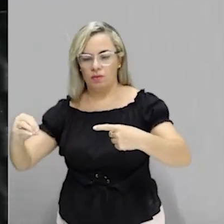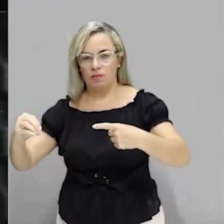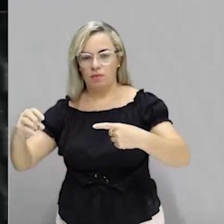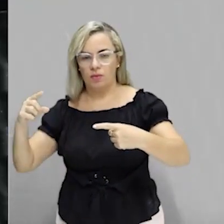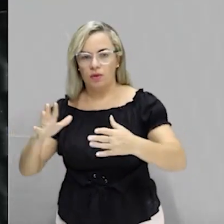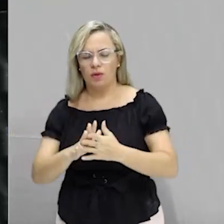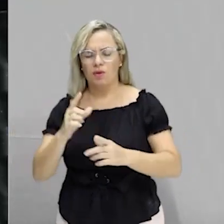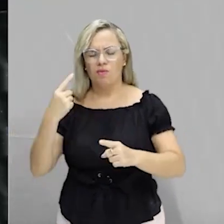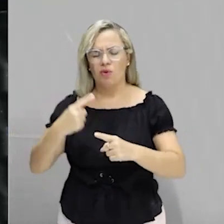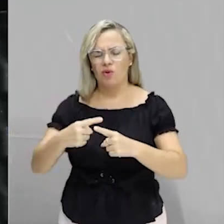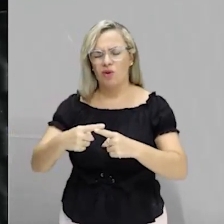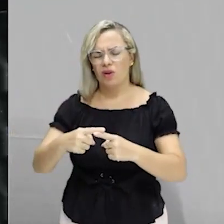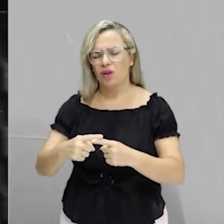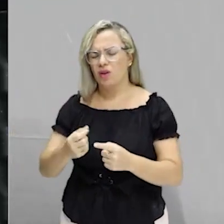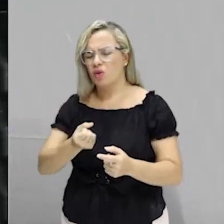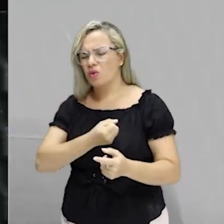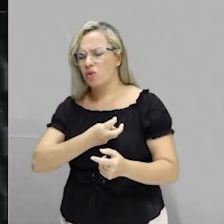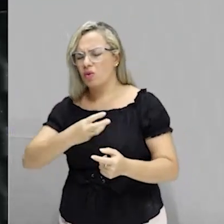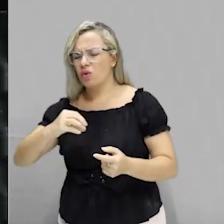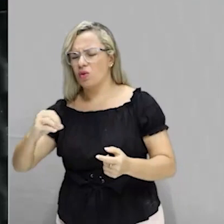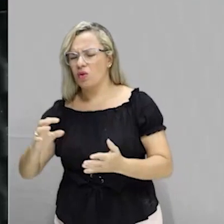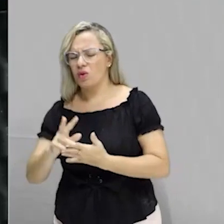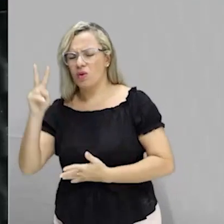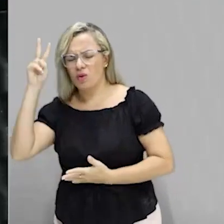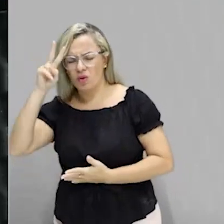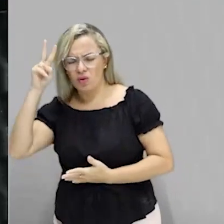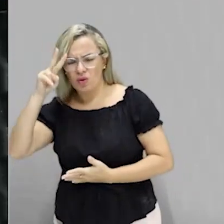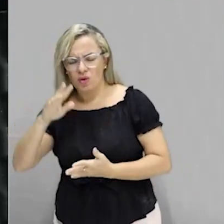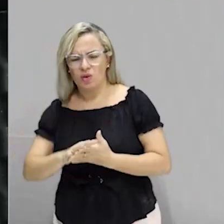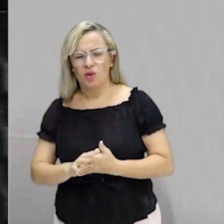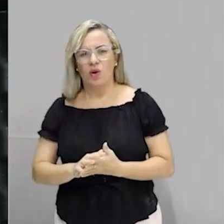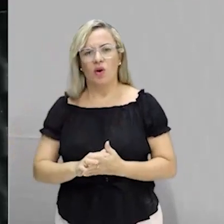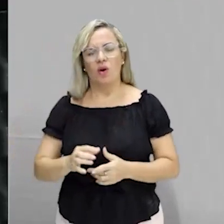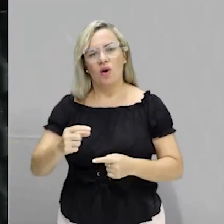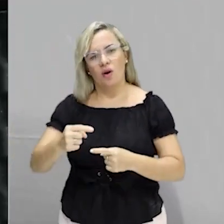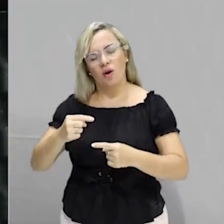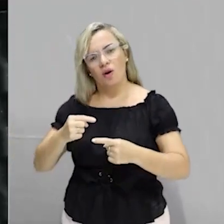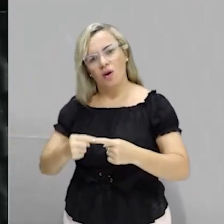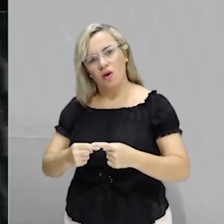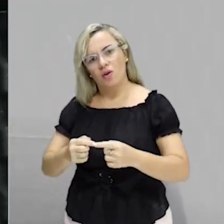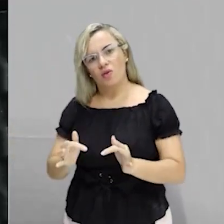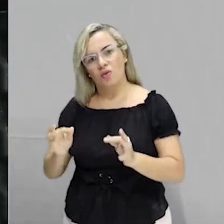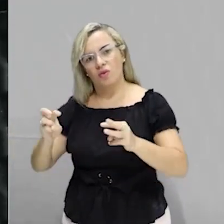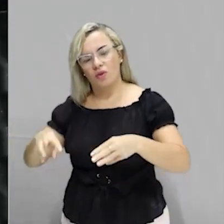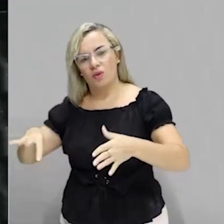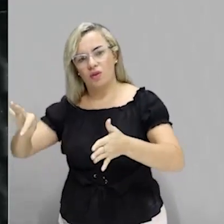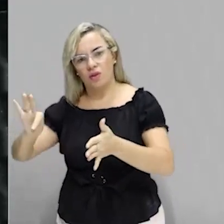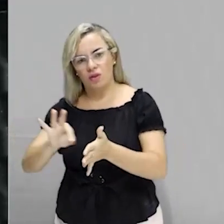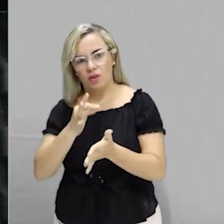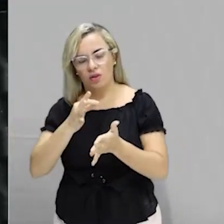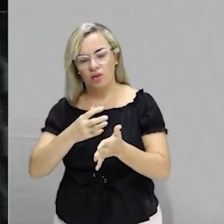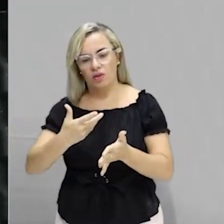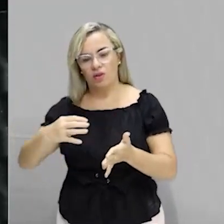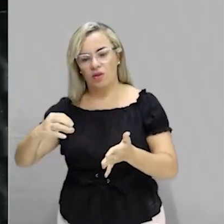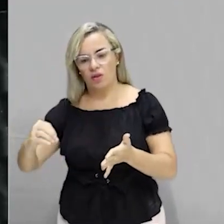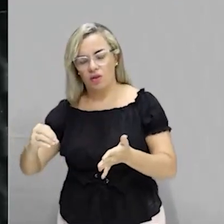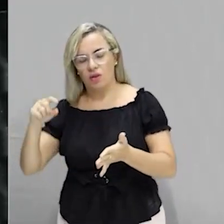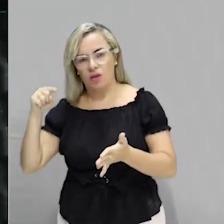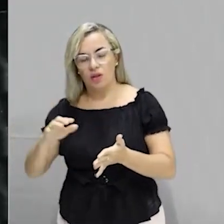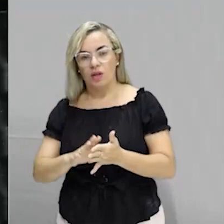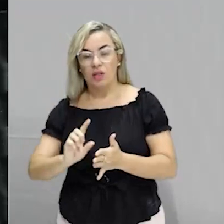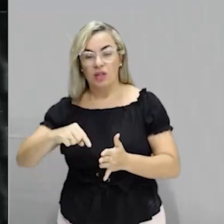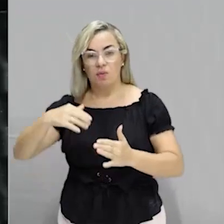300. Por que 300? Lembra que ele disse que a razão lá no final das inscrições era de 300 e depois ela aumentou porque